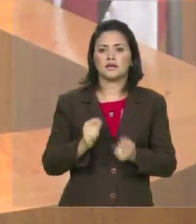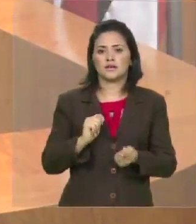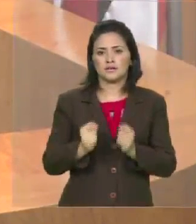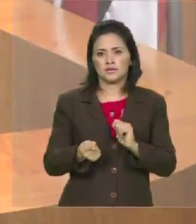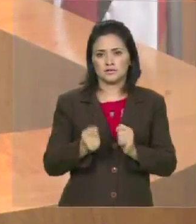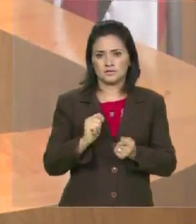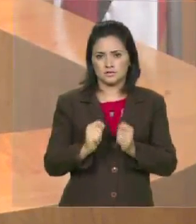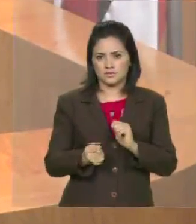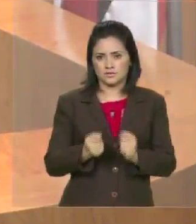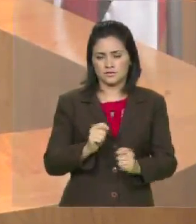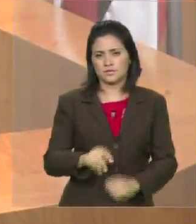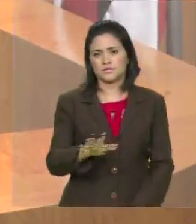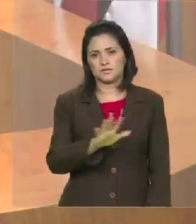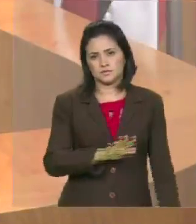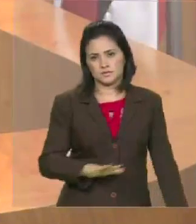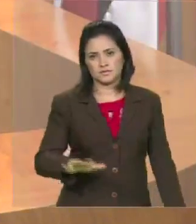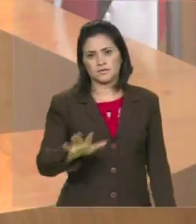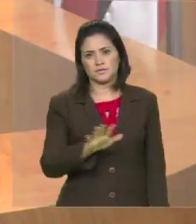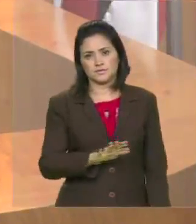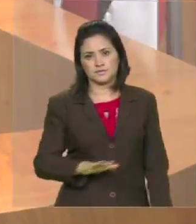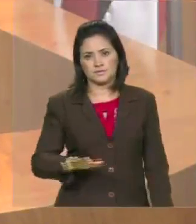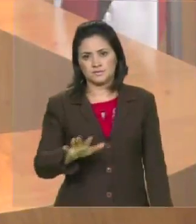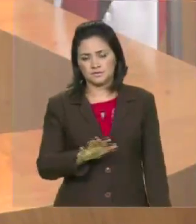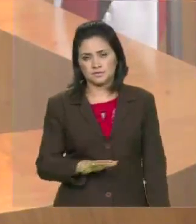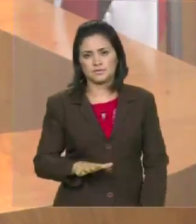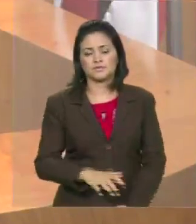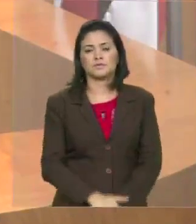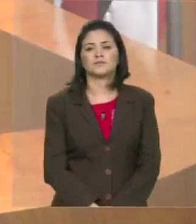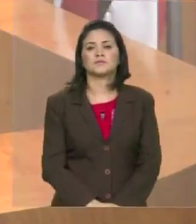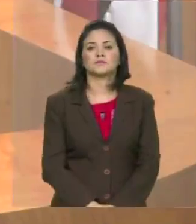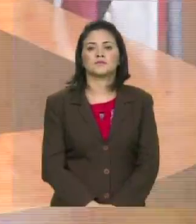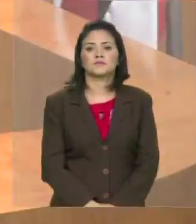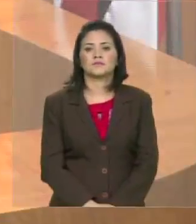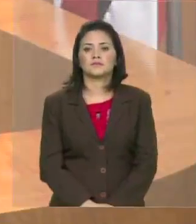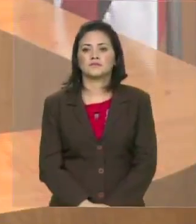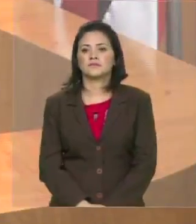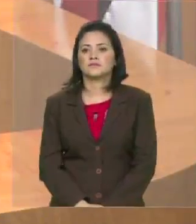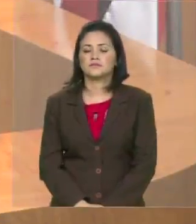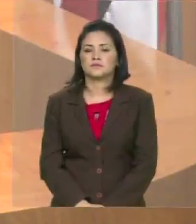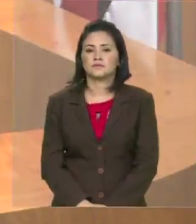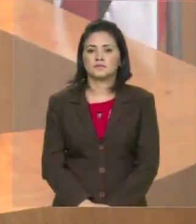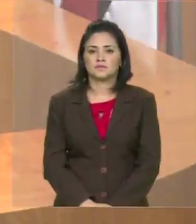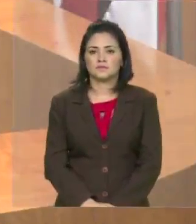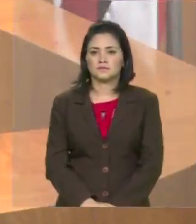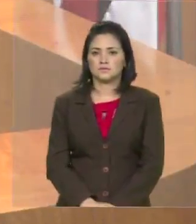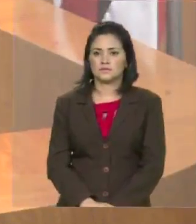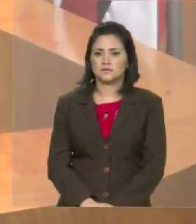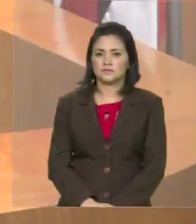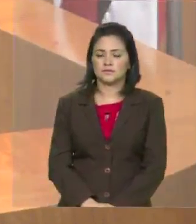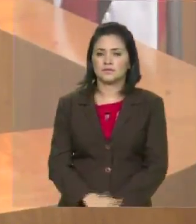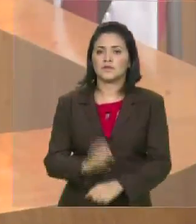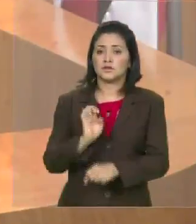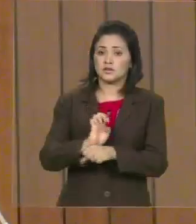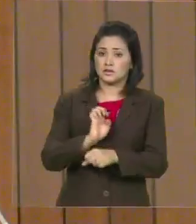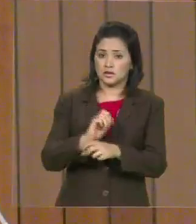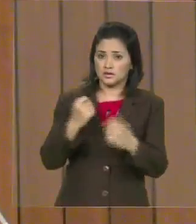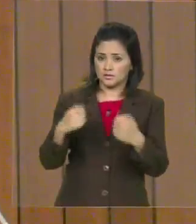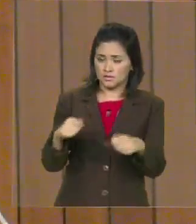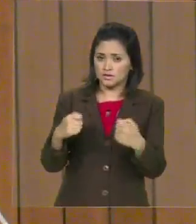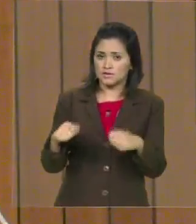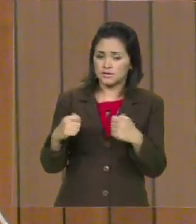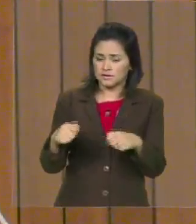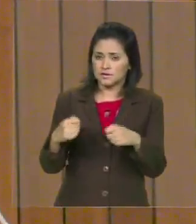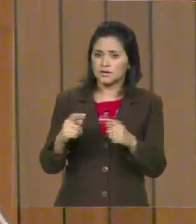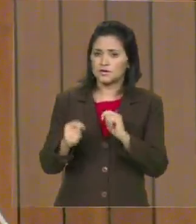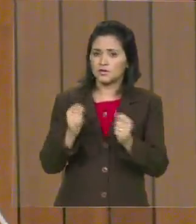região. Os estados precisam se integrar economicamente. Nesse sentido, nós